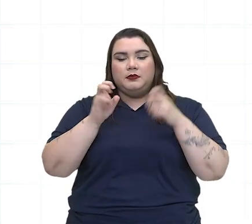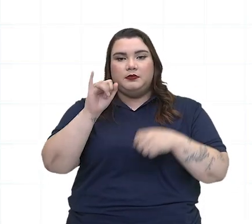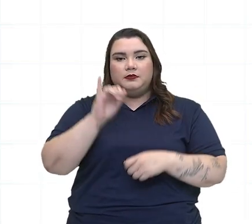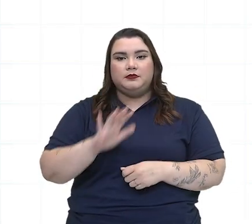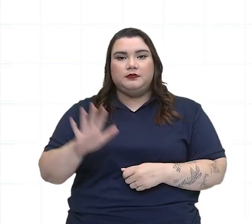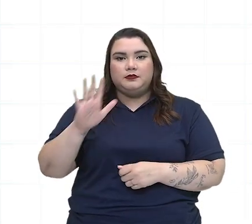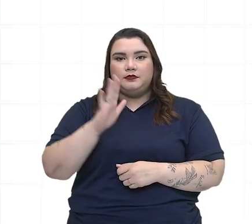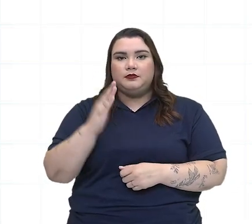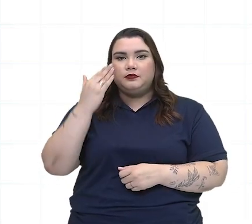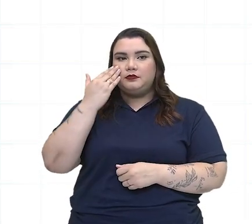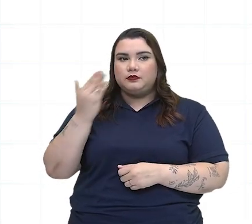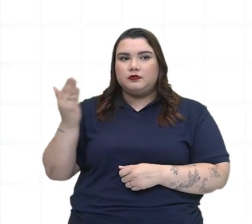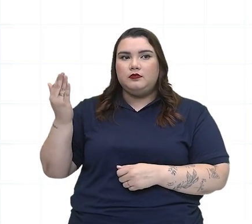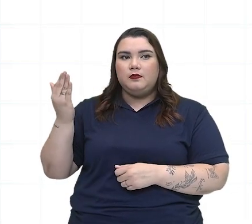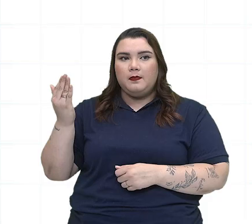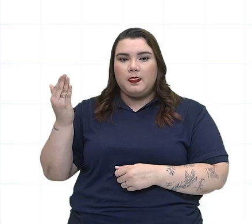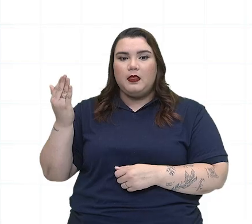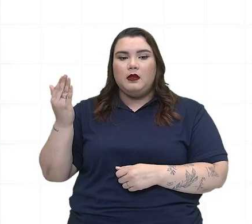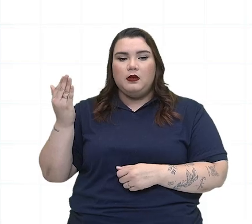na imagem, certo?